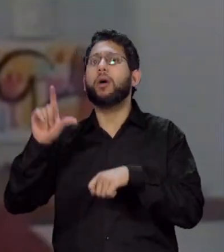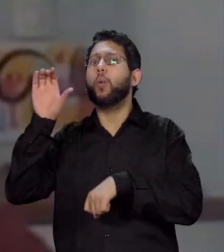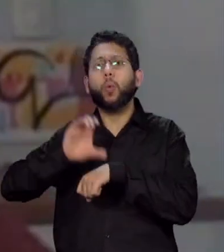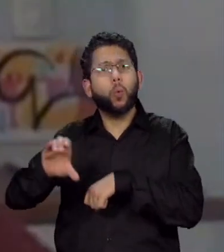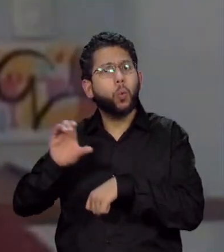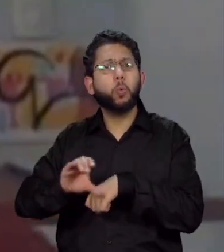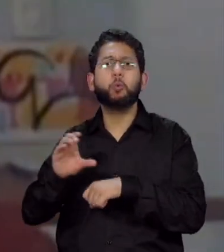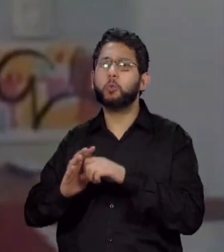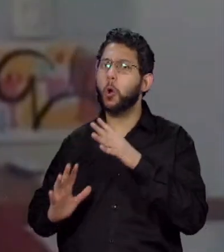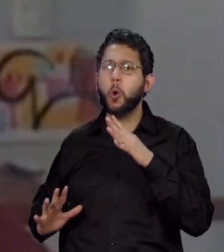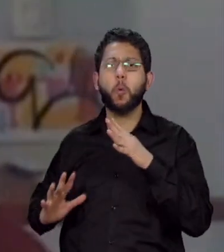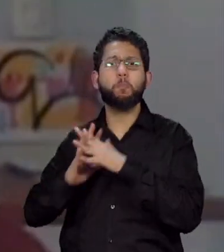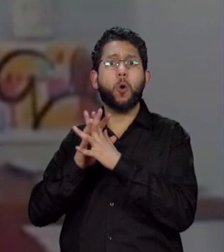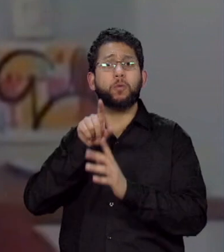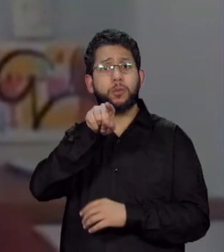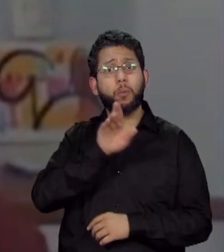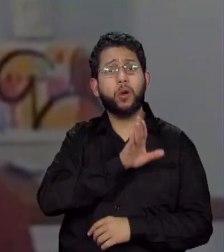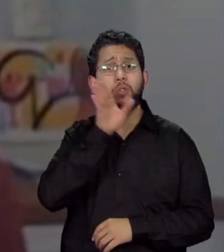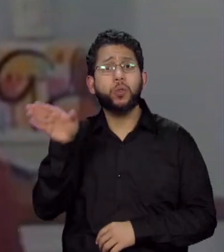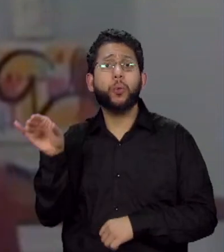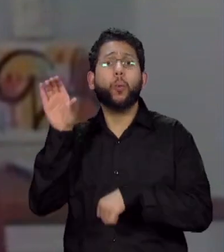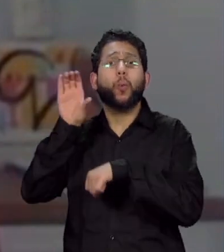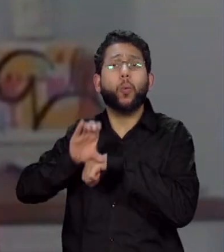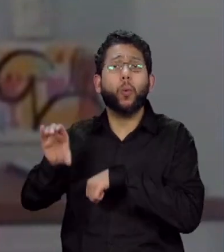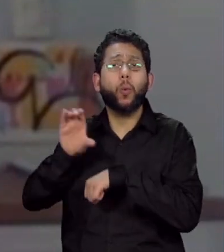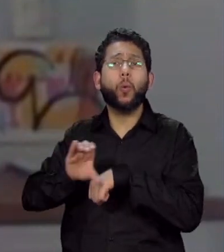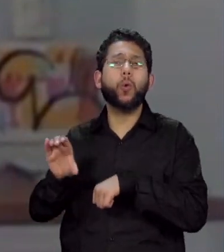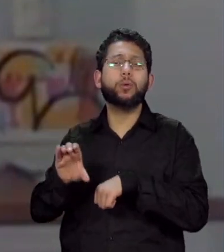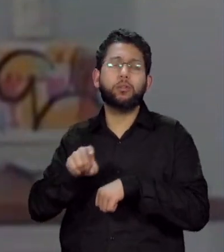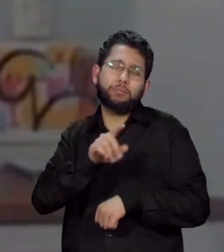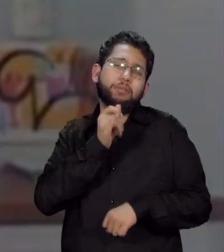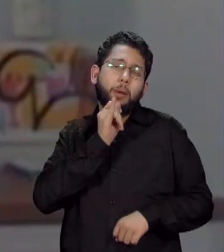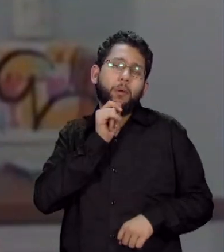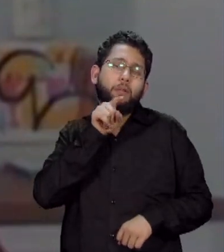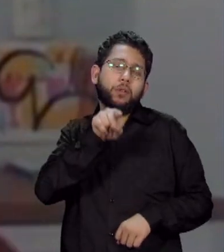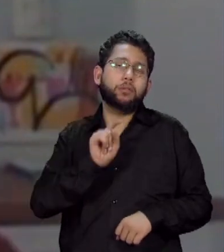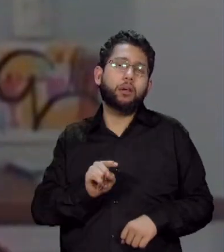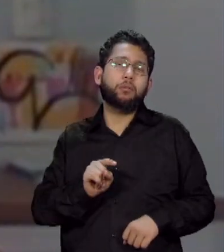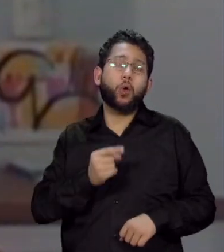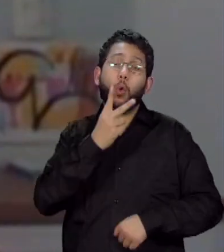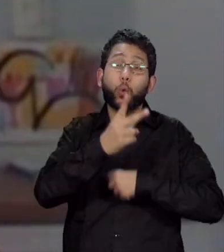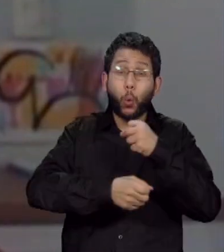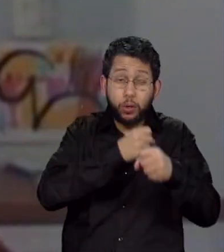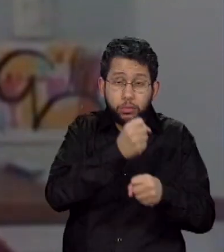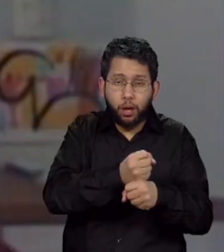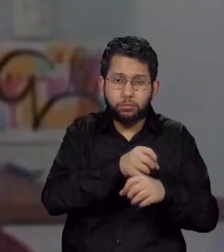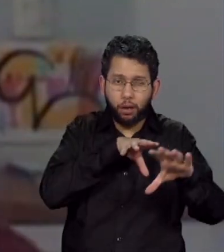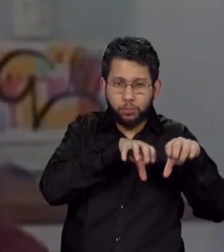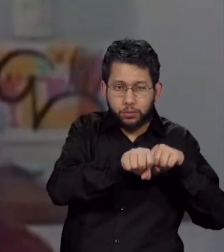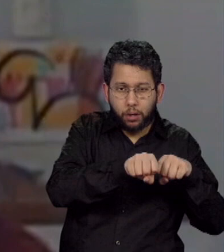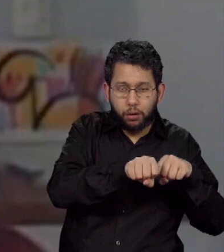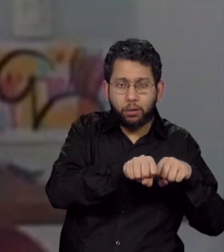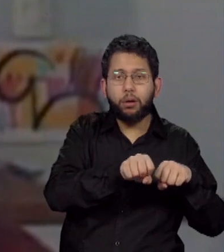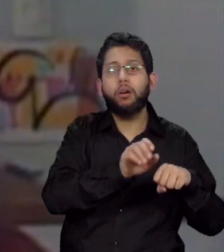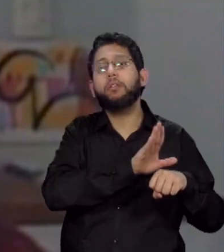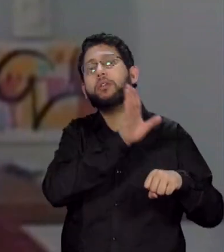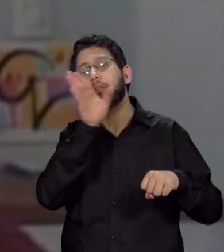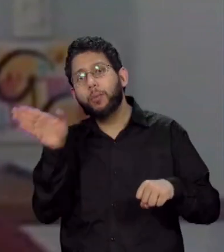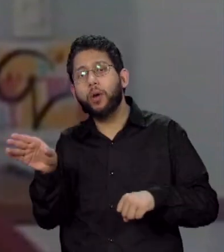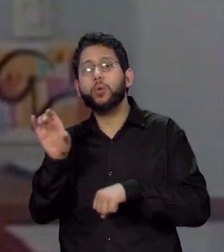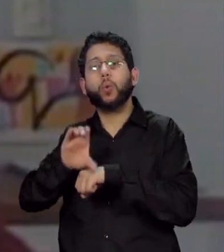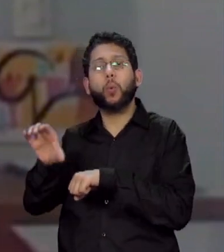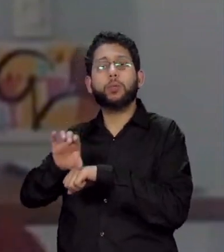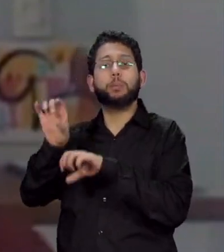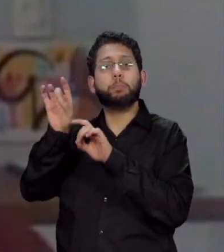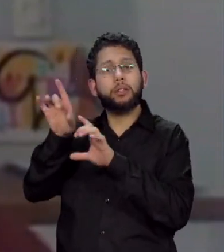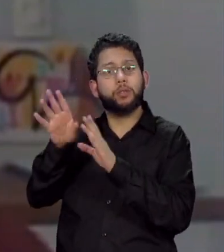capacitação. Esses, por exemplo, você pode ir fazer um curso mesmo tendo cumprido apenas 2 anos da tua graduação, você pode fazer uma especialização